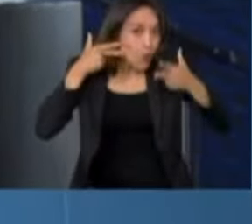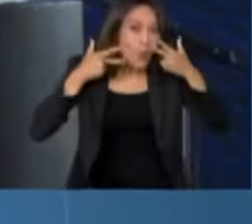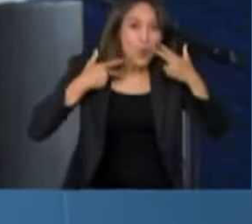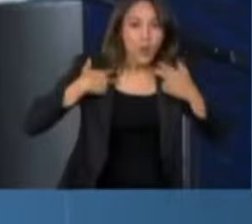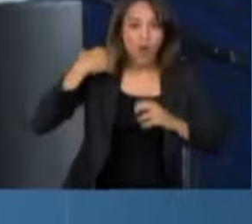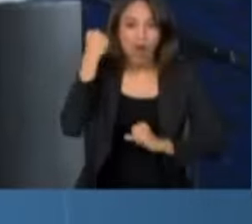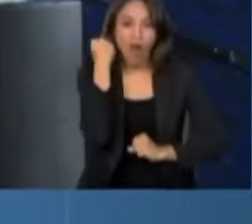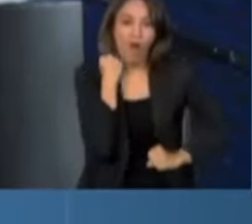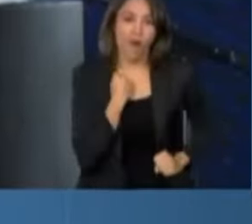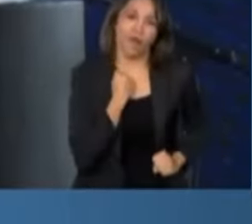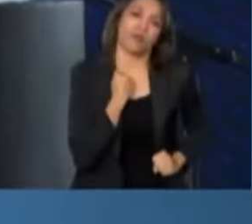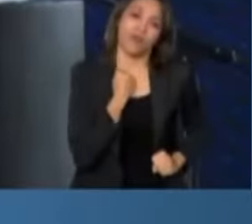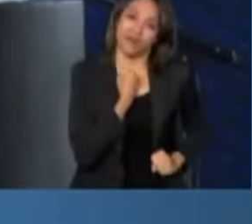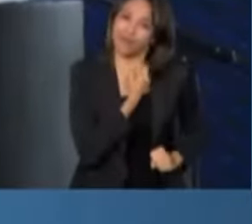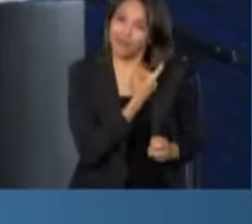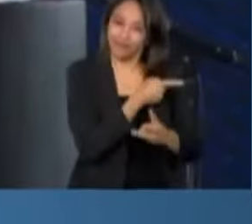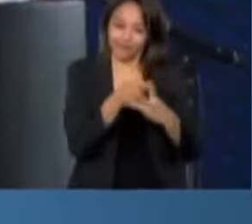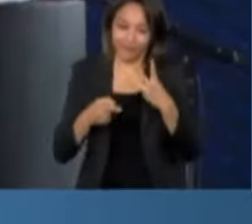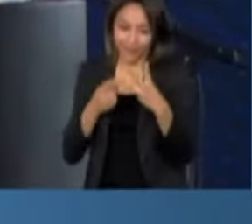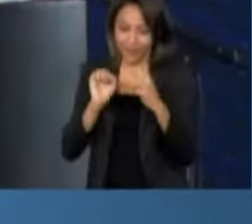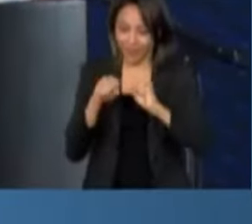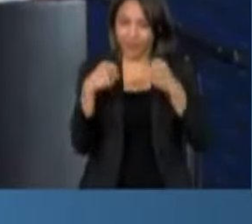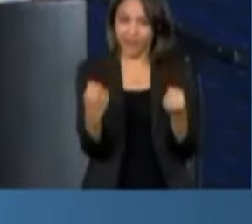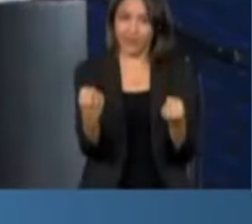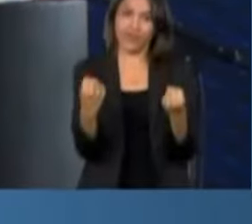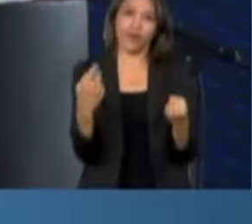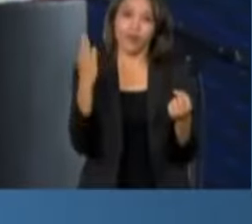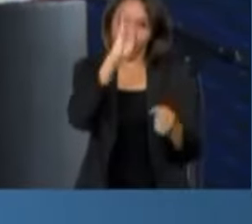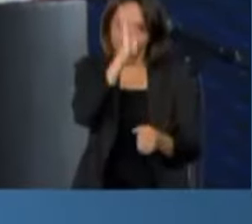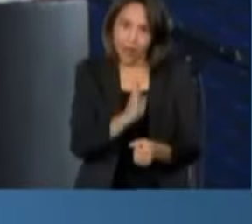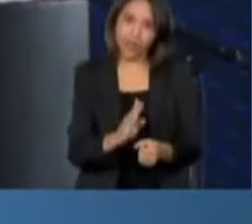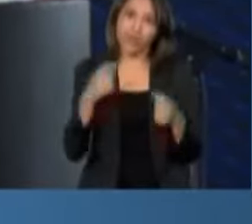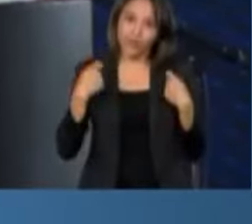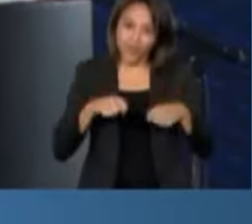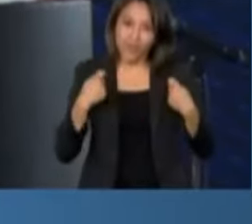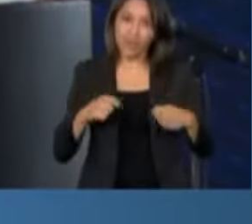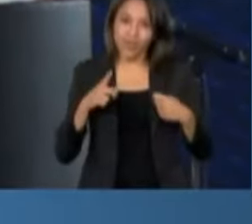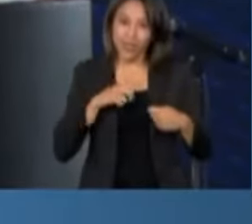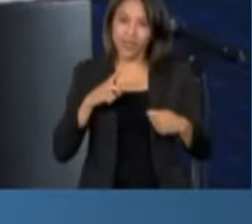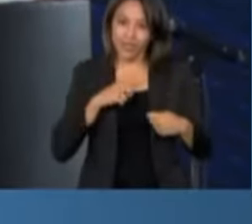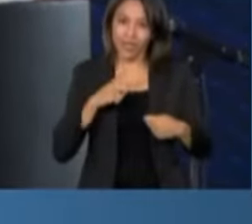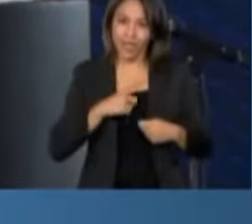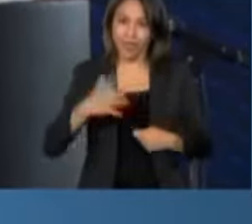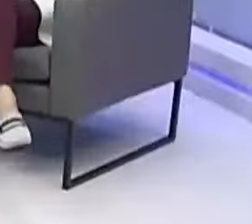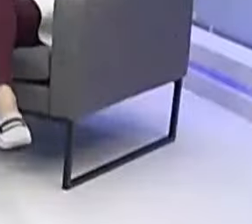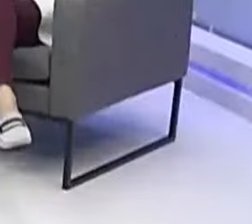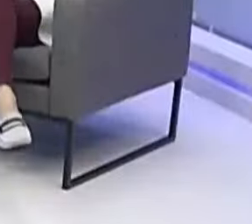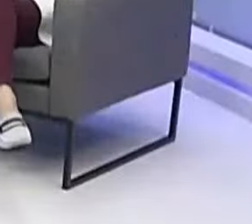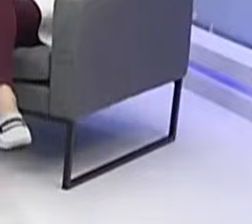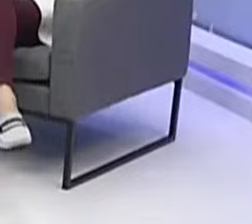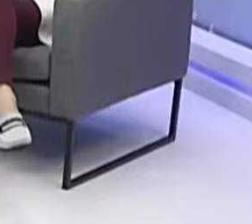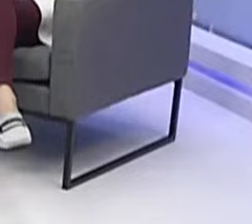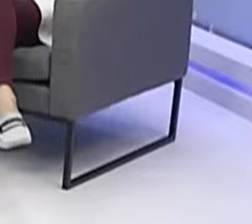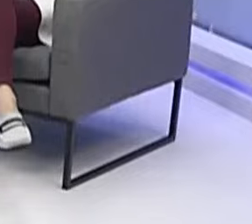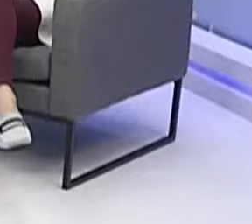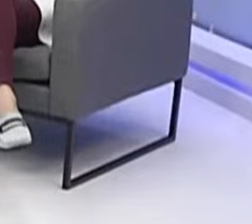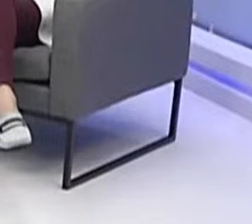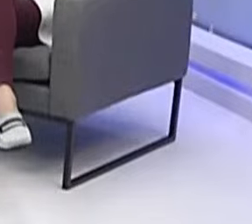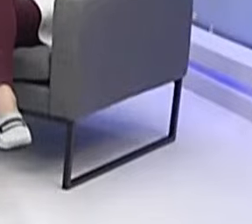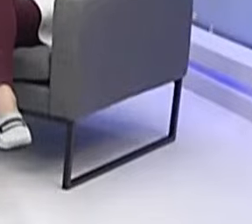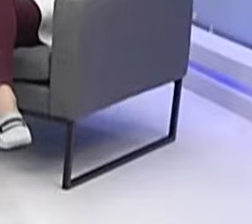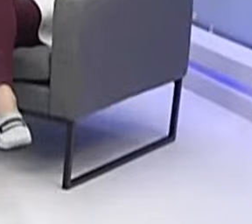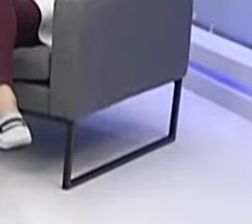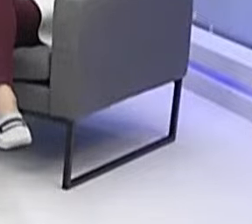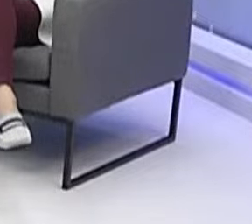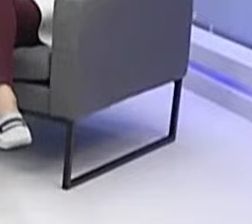domina e que está planejando lançar em 34, só seis países no mundo dominam. E o Brasil está entrando nesse grupo. Pequeno